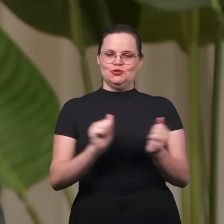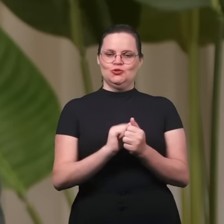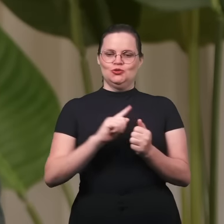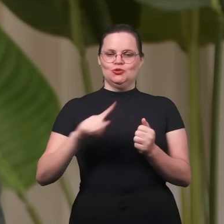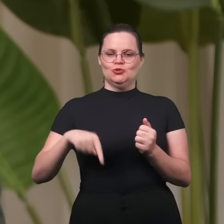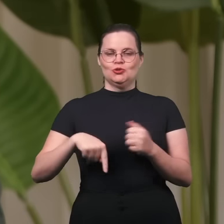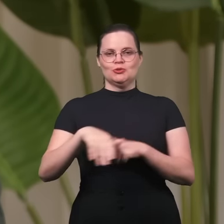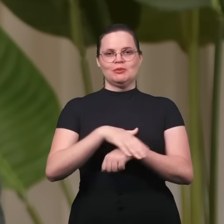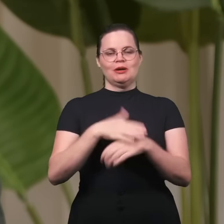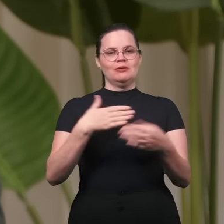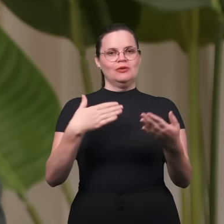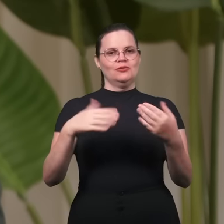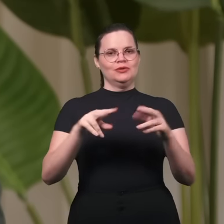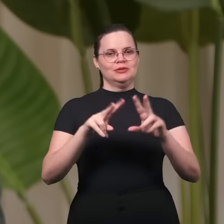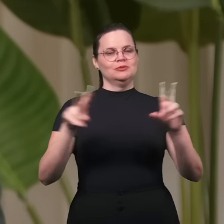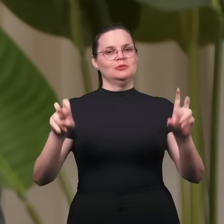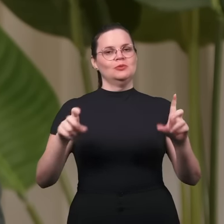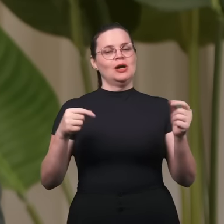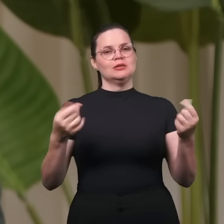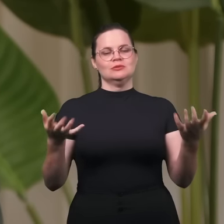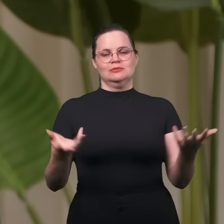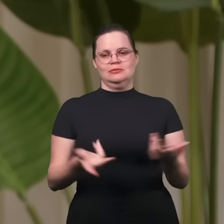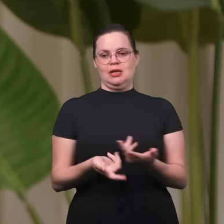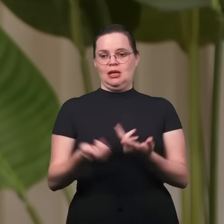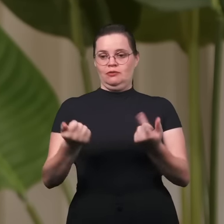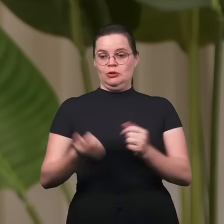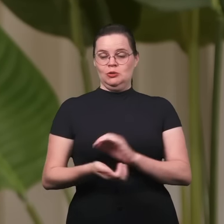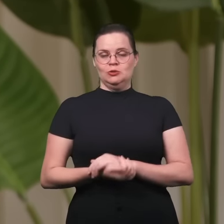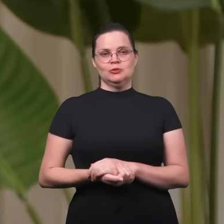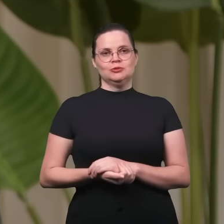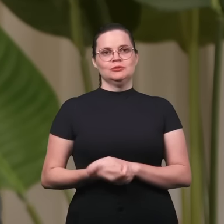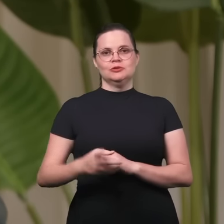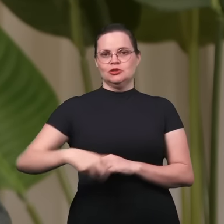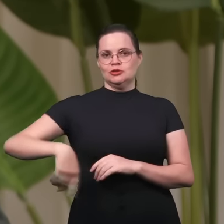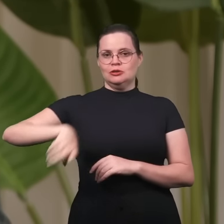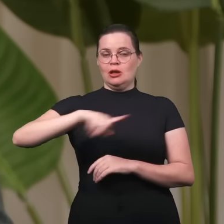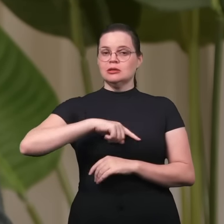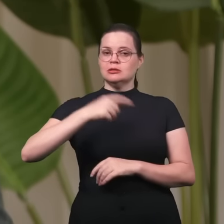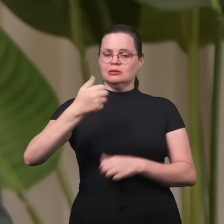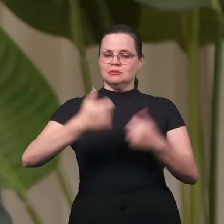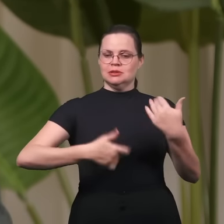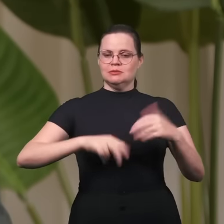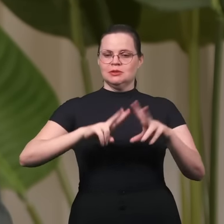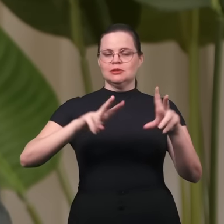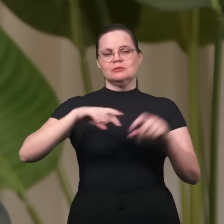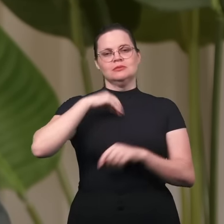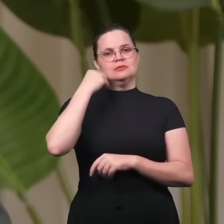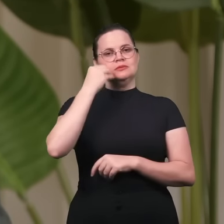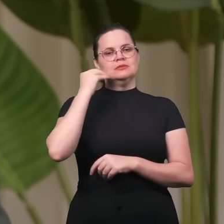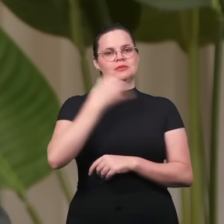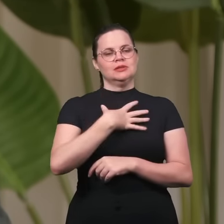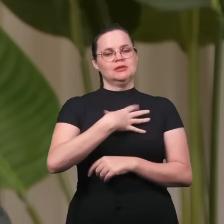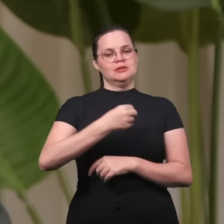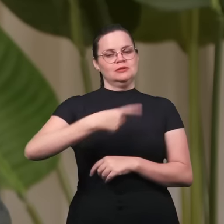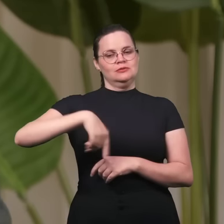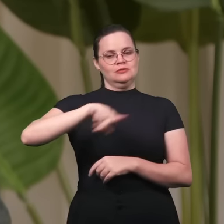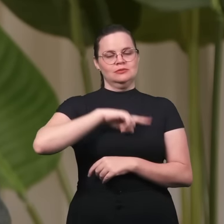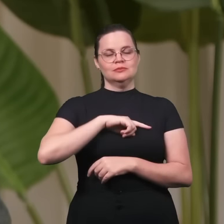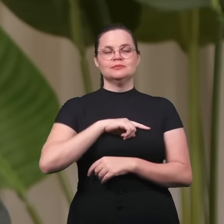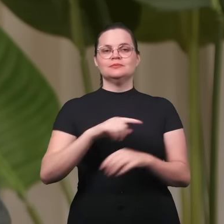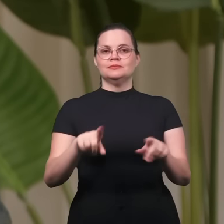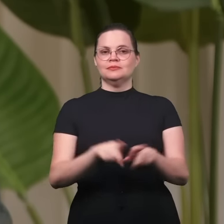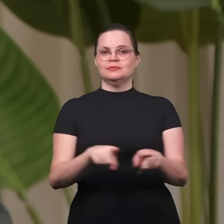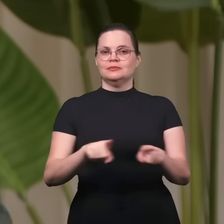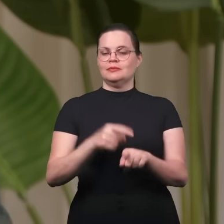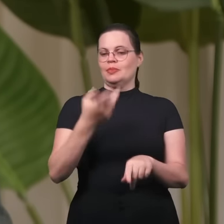para tratarmos deste assunto maravilhoso que temos tratado, sobre experiências dos nossos filhos,